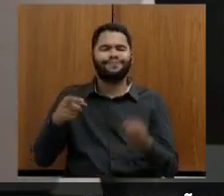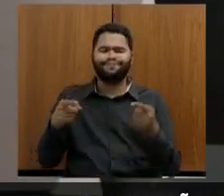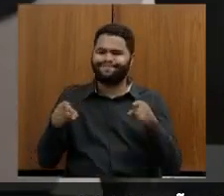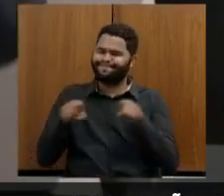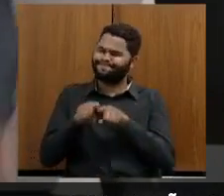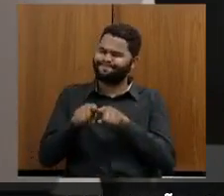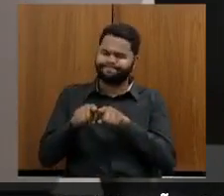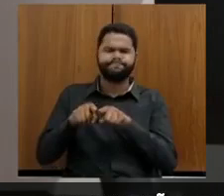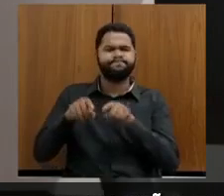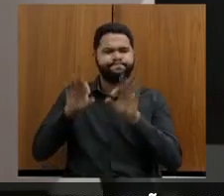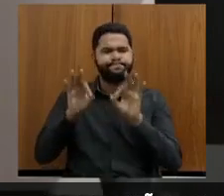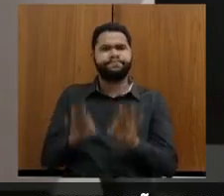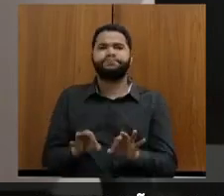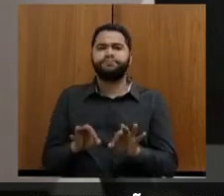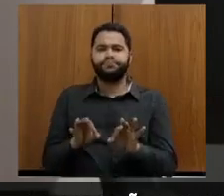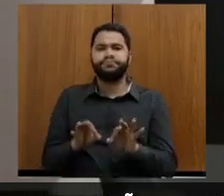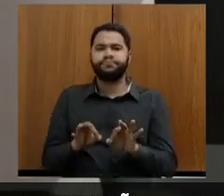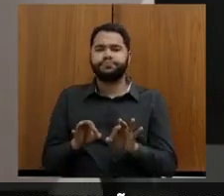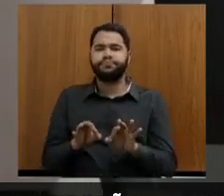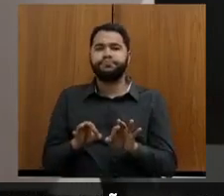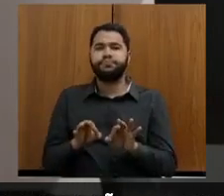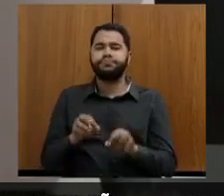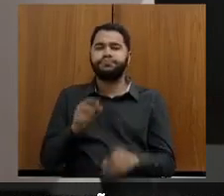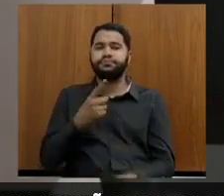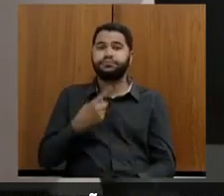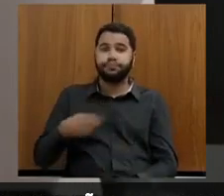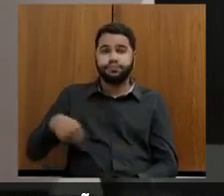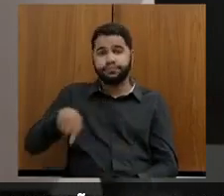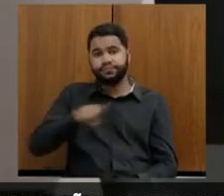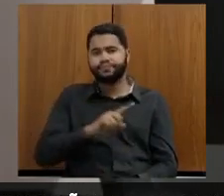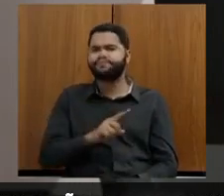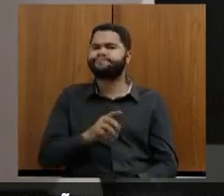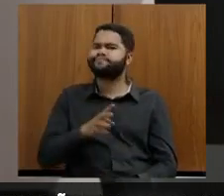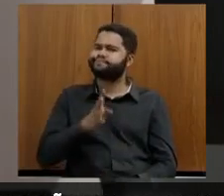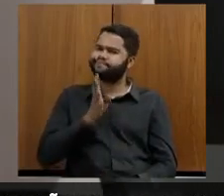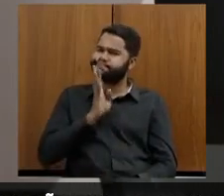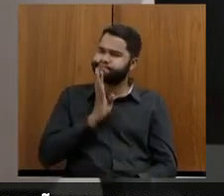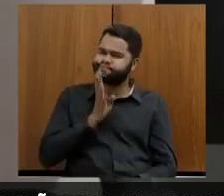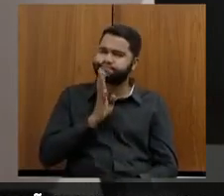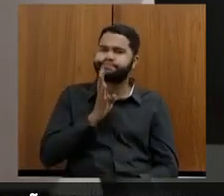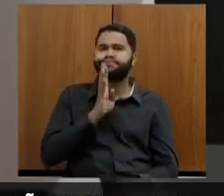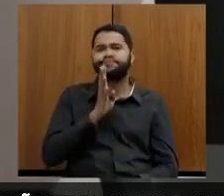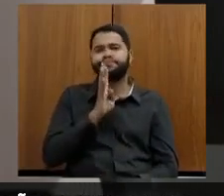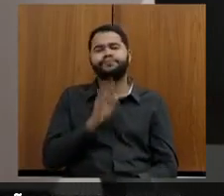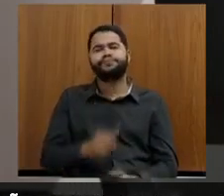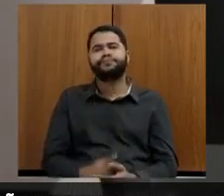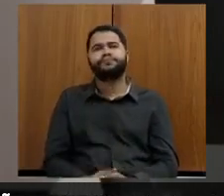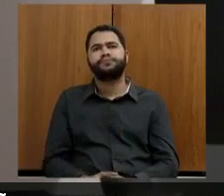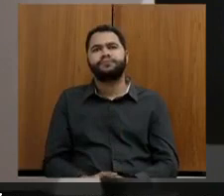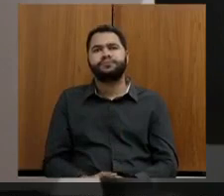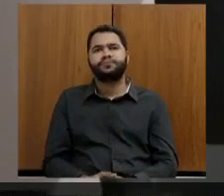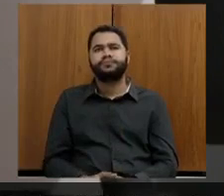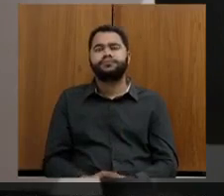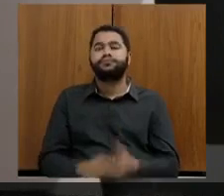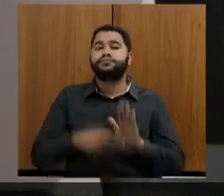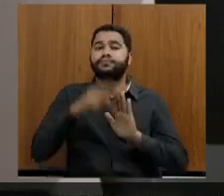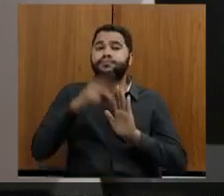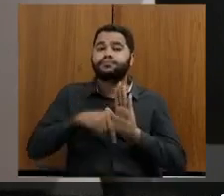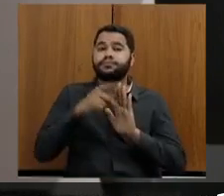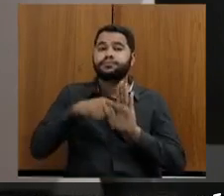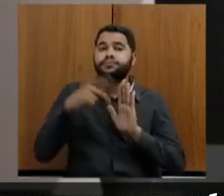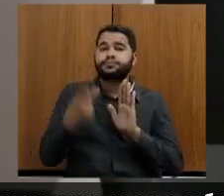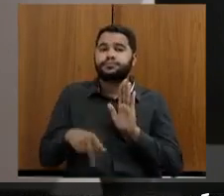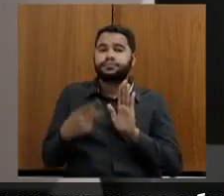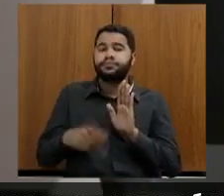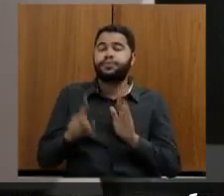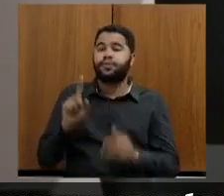parceiro nessa pauta é nós conhecemos Comandante um projeto